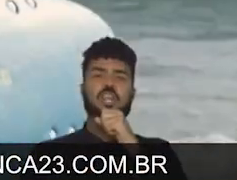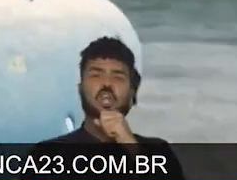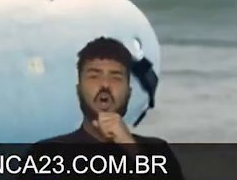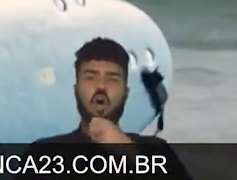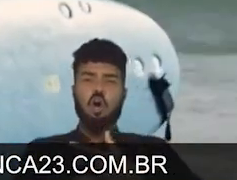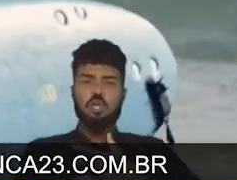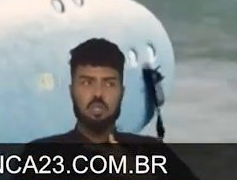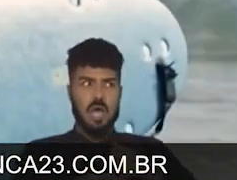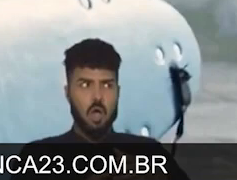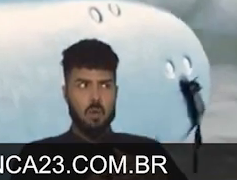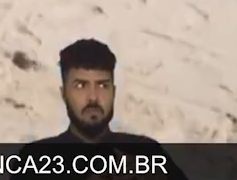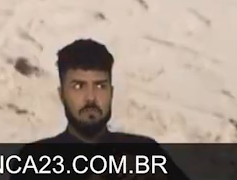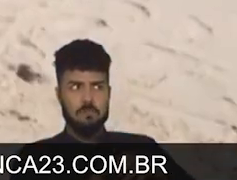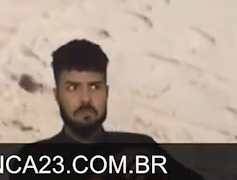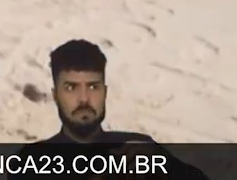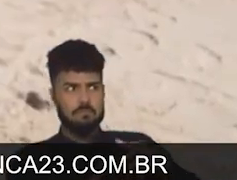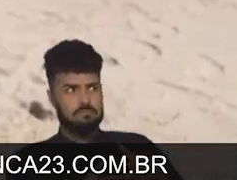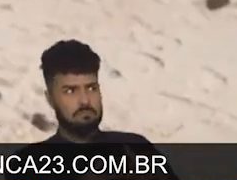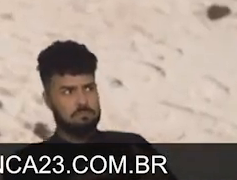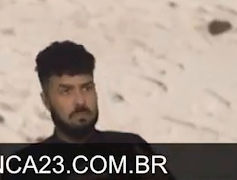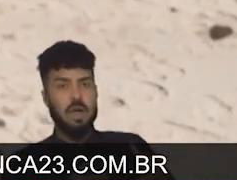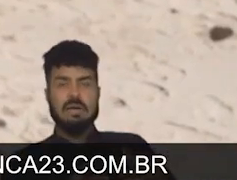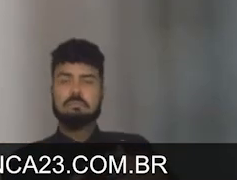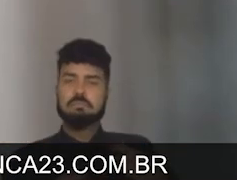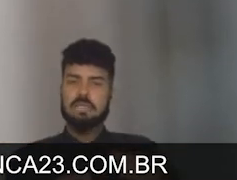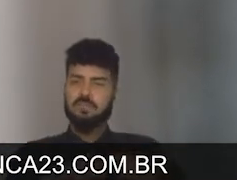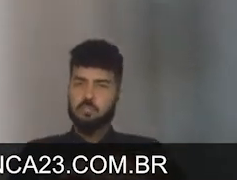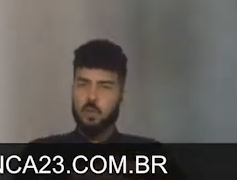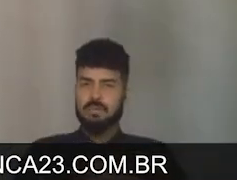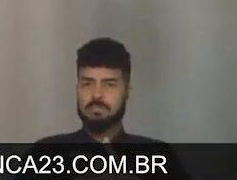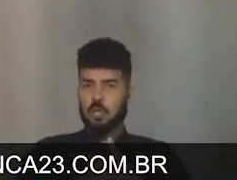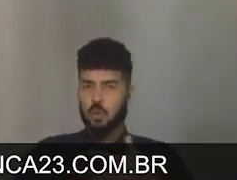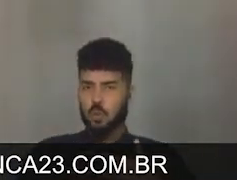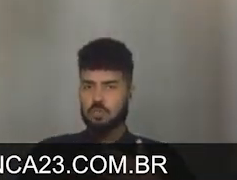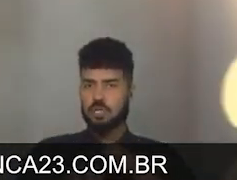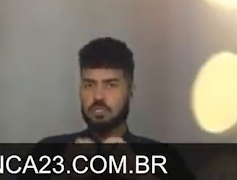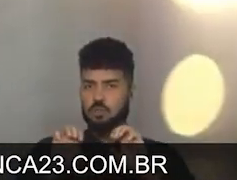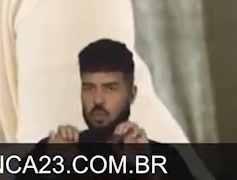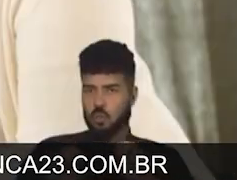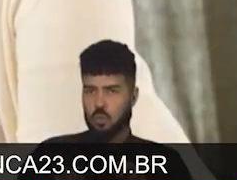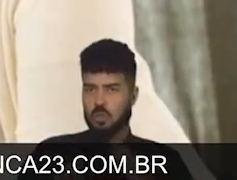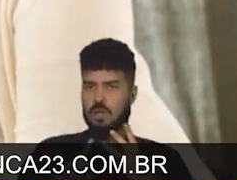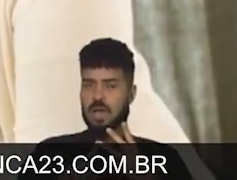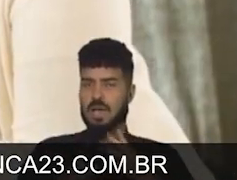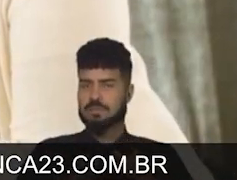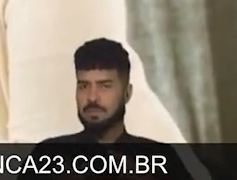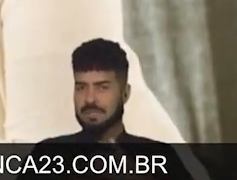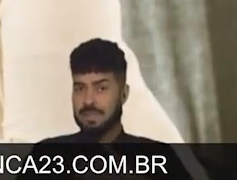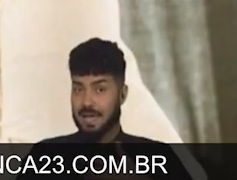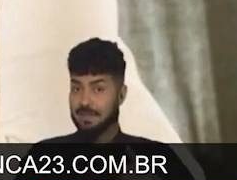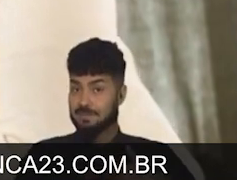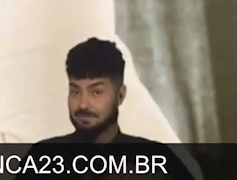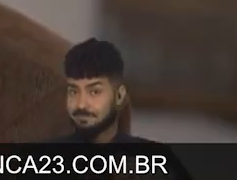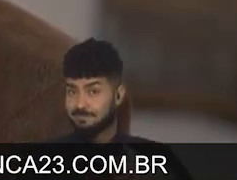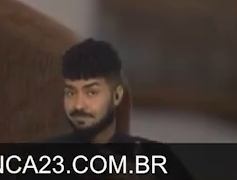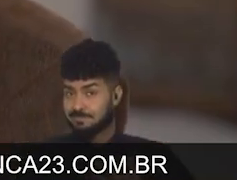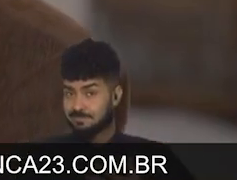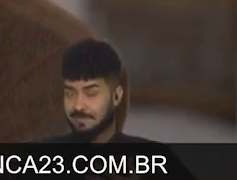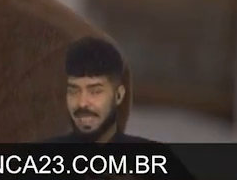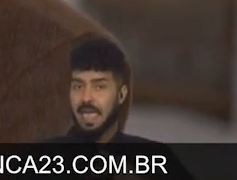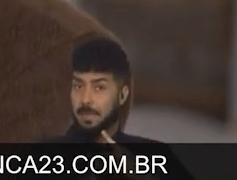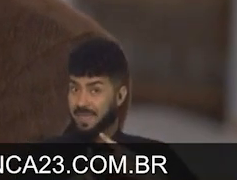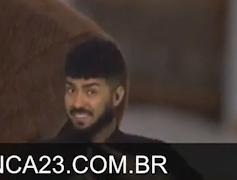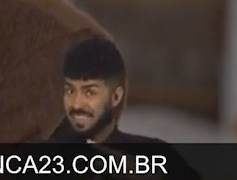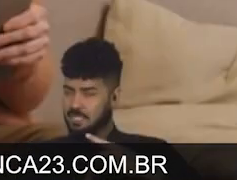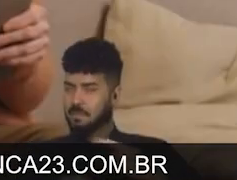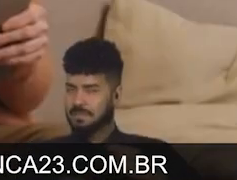necessários investimentos em saúde, infraestrutura e acessibilidade para essa faixa etária. A Previdência Social também vai precisar de